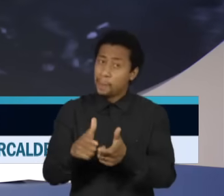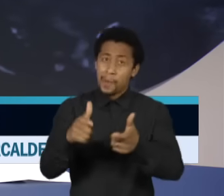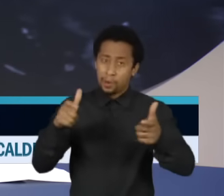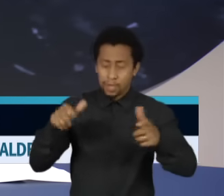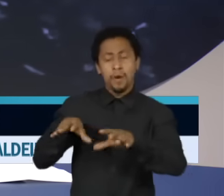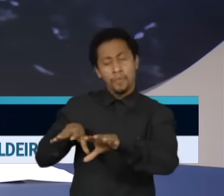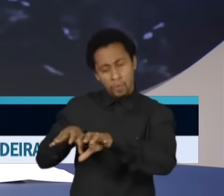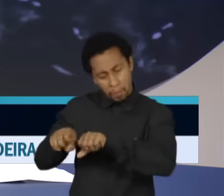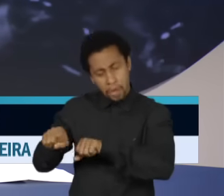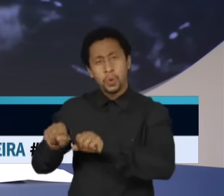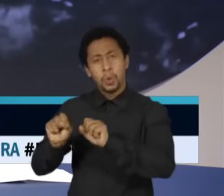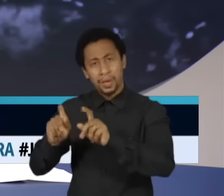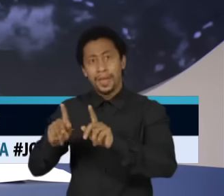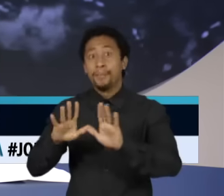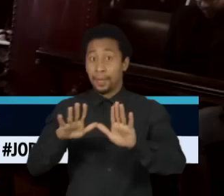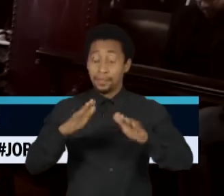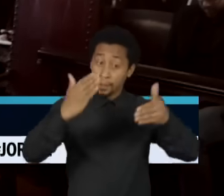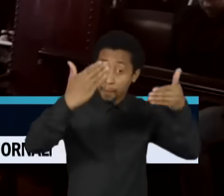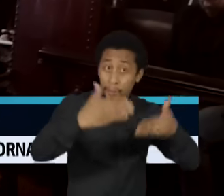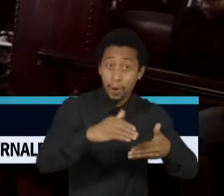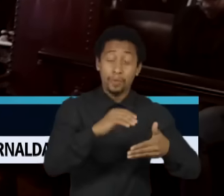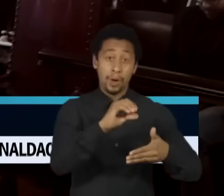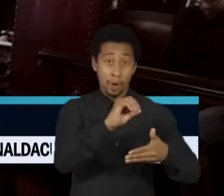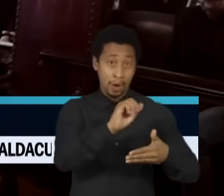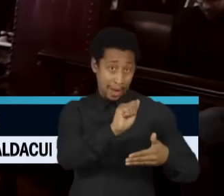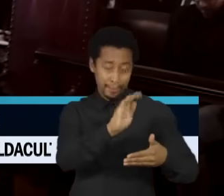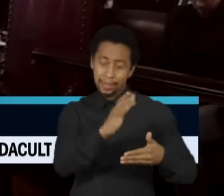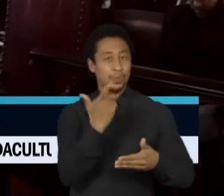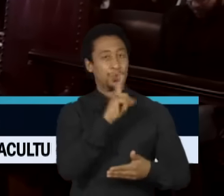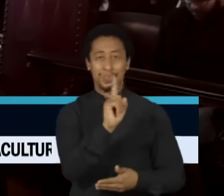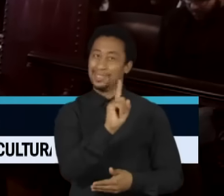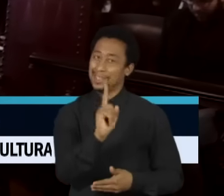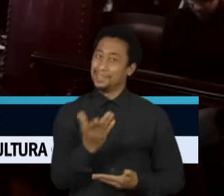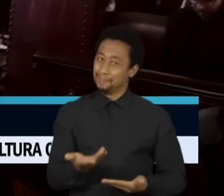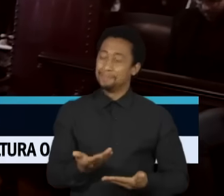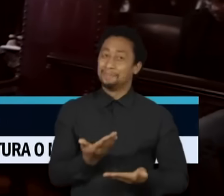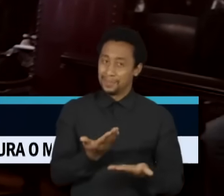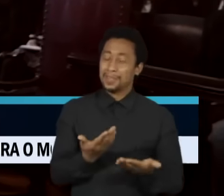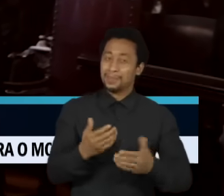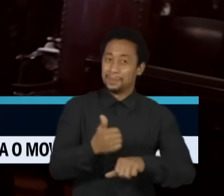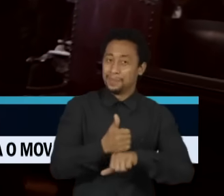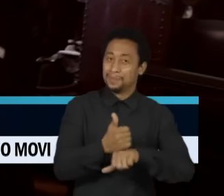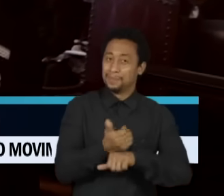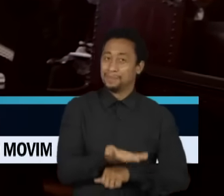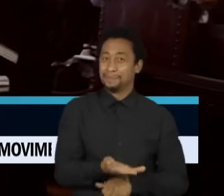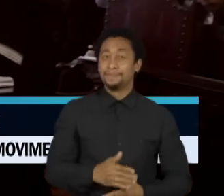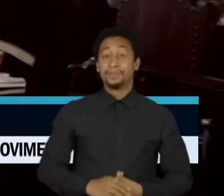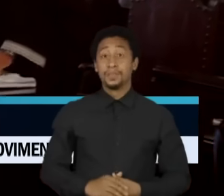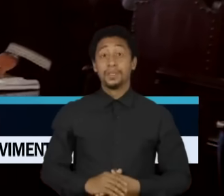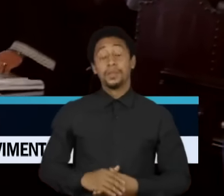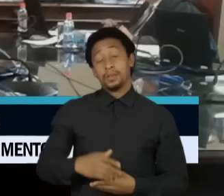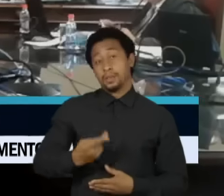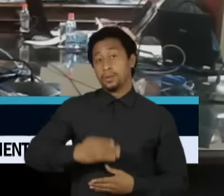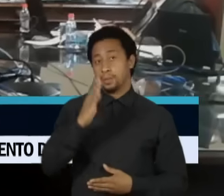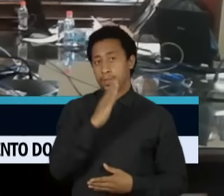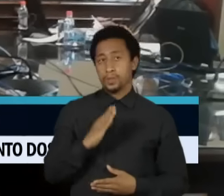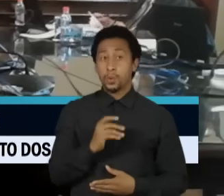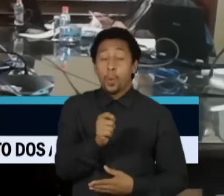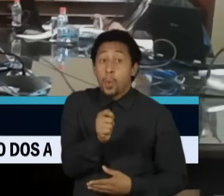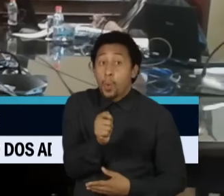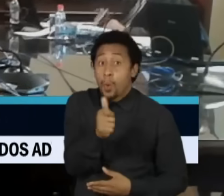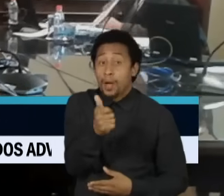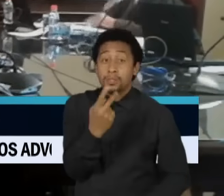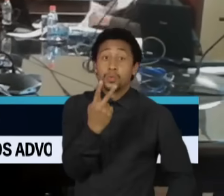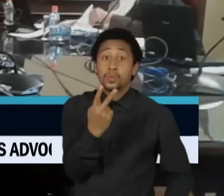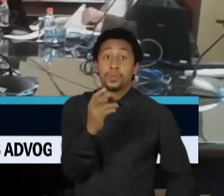exigida para o exercício da profissão. Servidores da justiça. O Brasil tem quase 2% da população